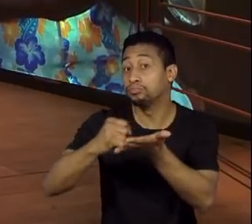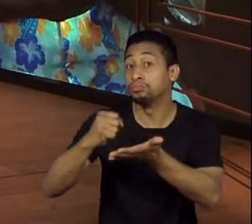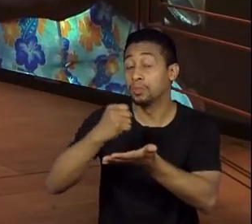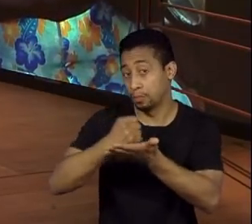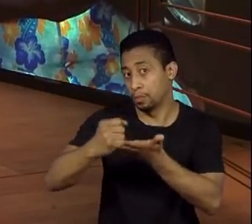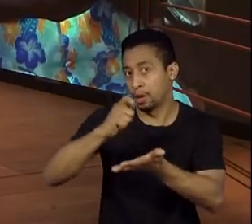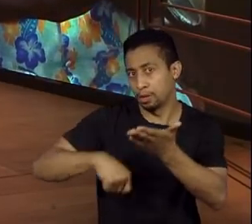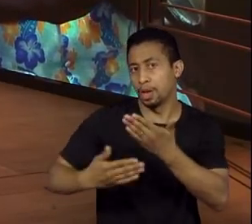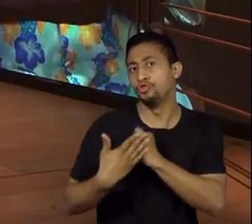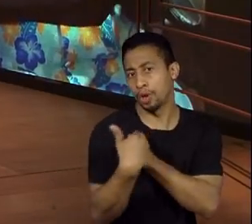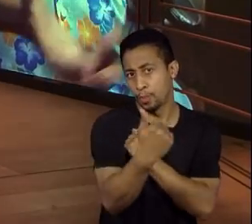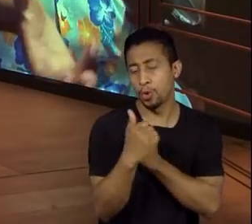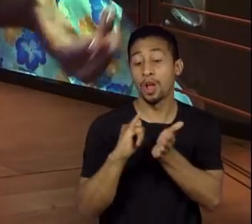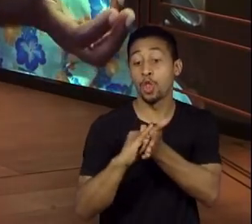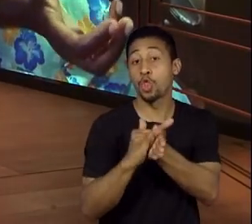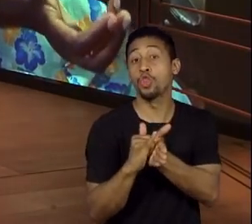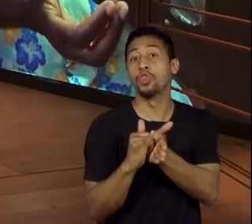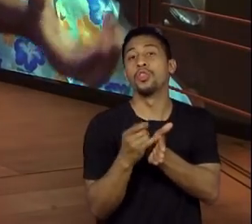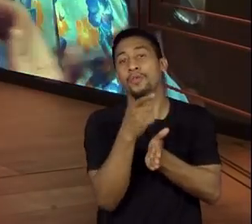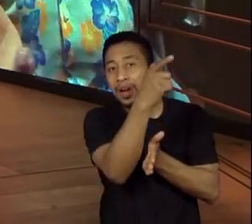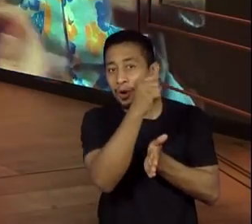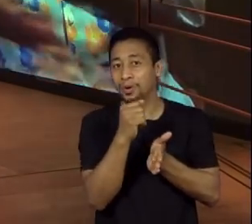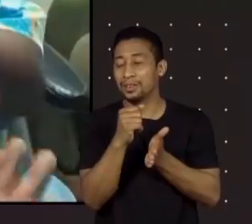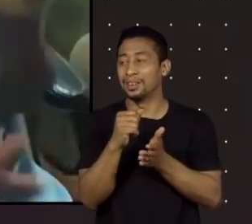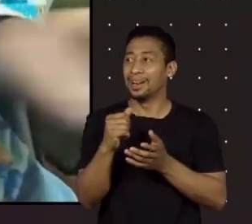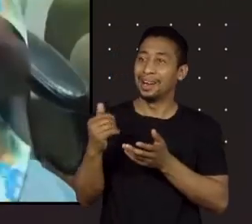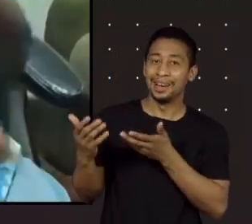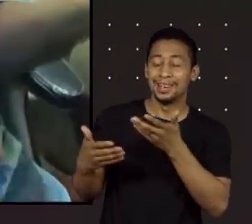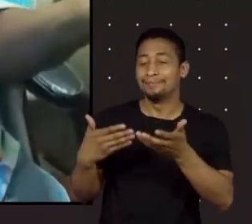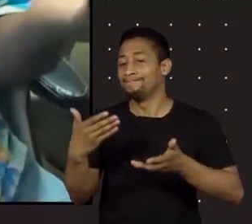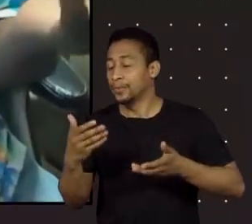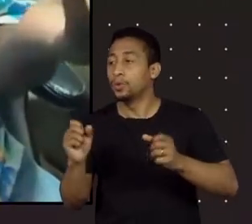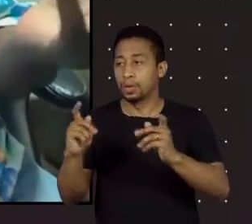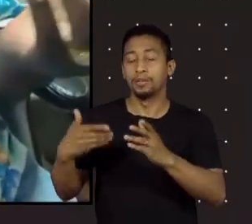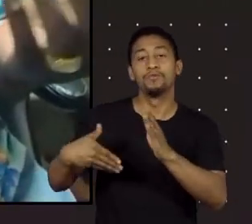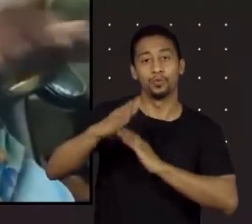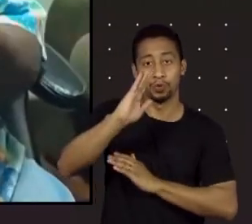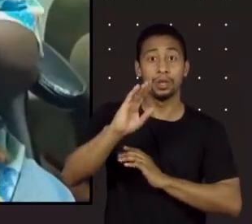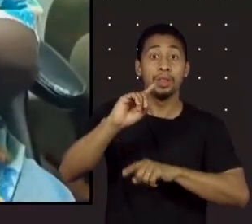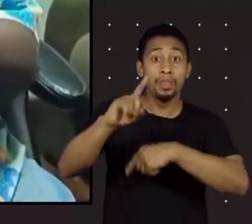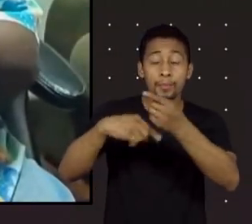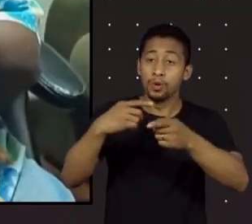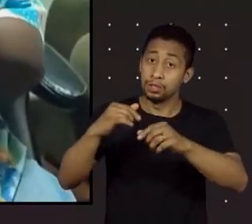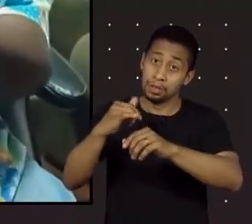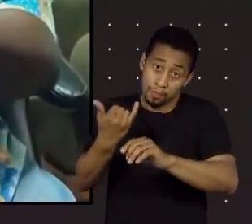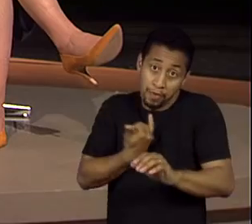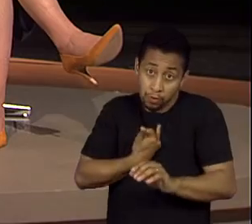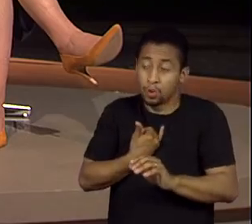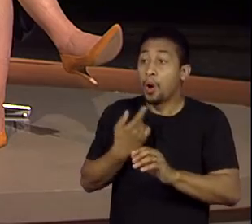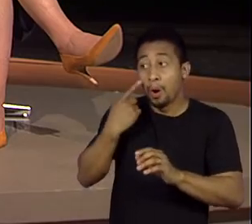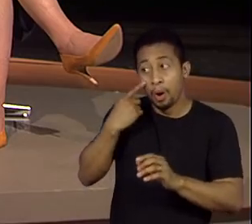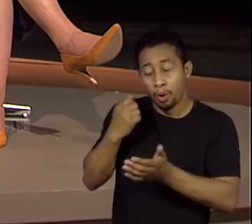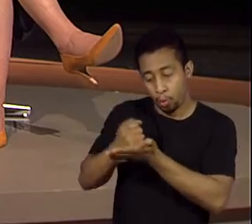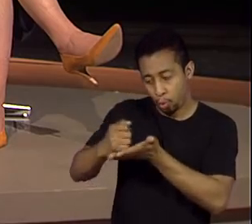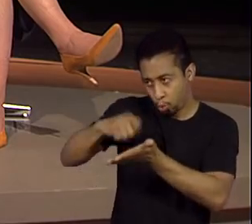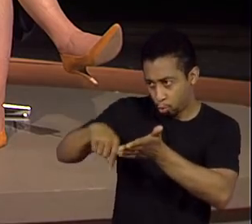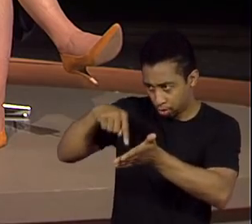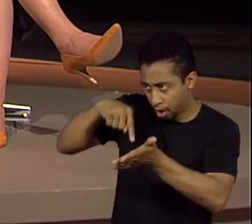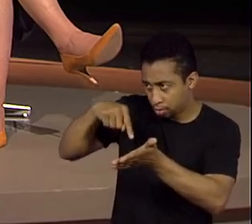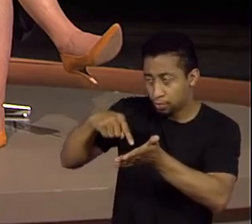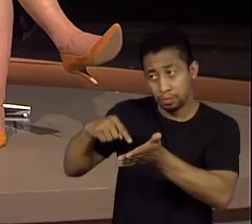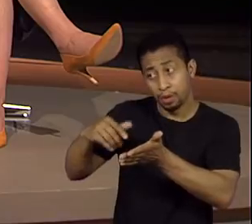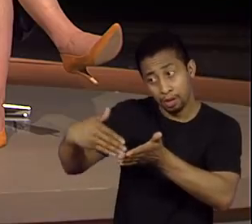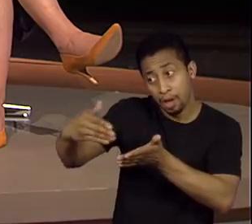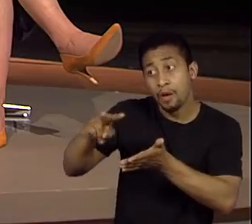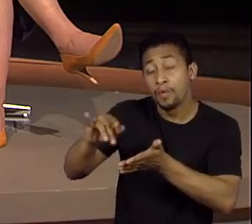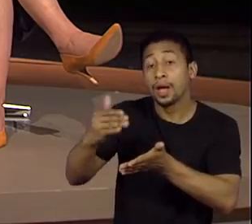a temporada e eu vou ter que voltar para o Brasil. Eu não quero voltar para o Brasil porque eu não tenho nem para onde ir, poxa. Eu estou aqui, eu sou um